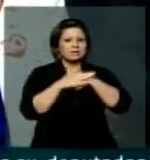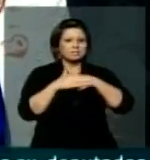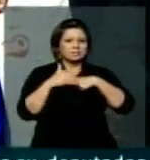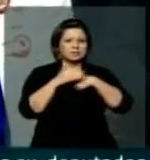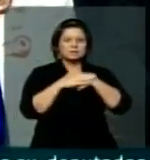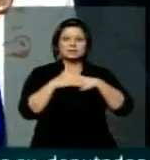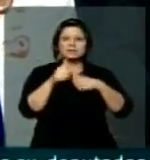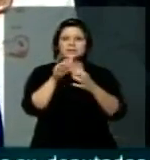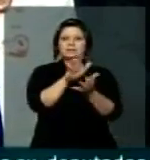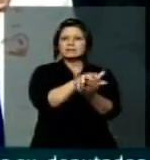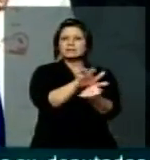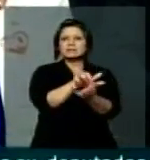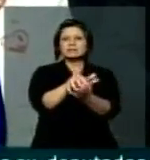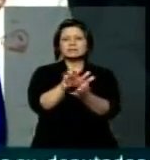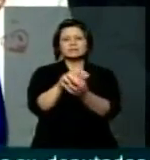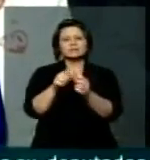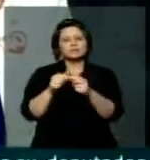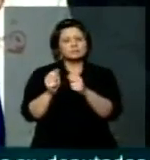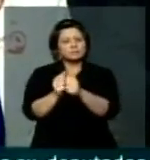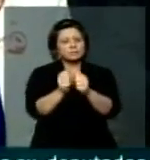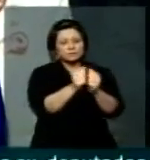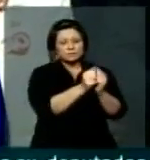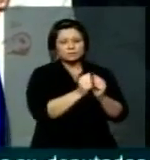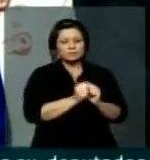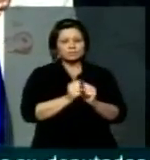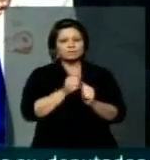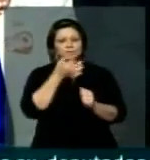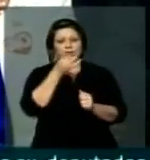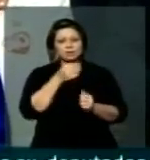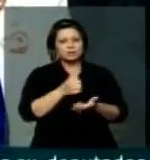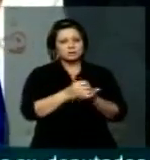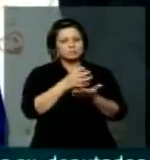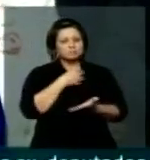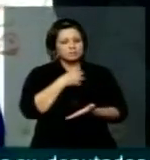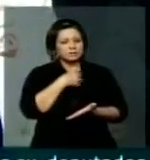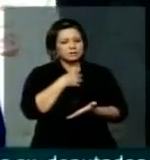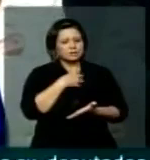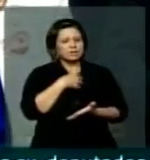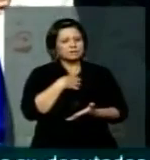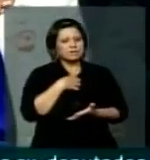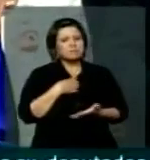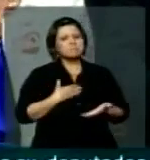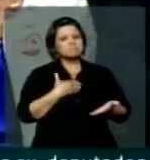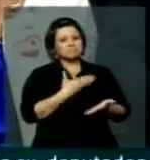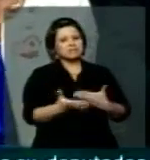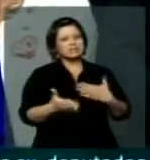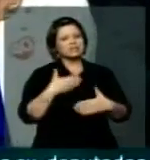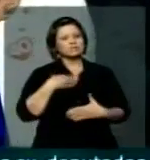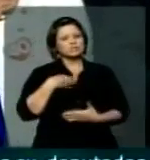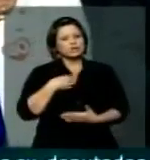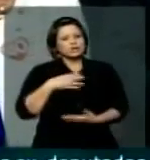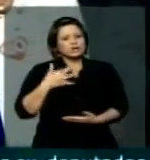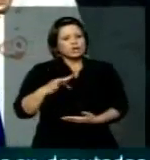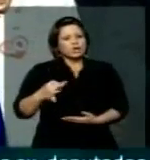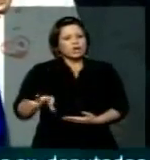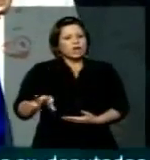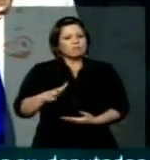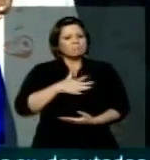dos pernambucanos e repartimos com os pernambucanos o sentimento de perda, de dor